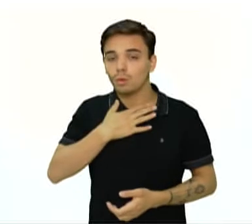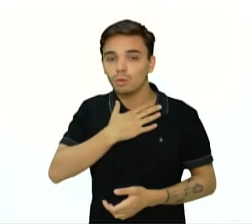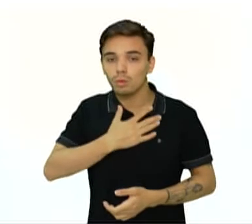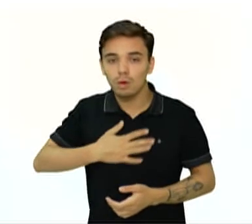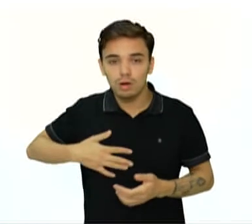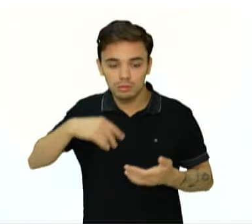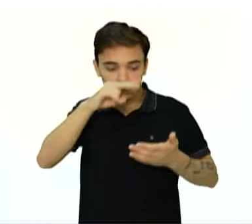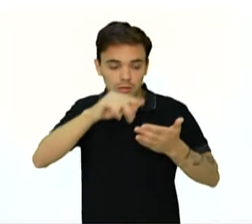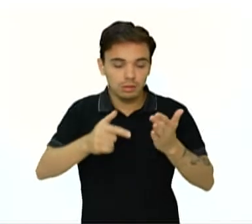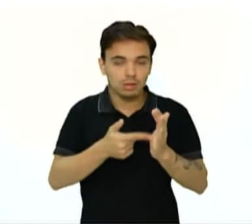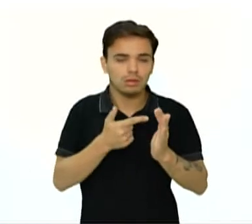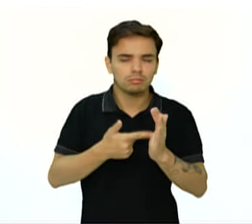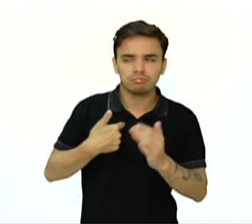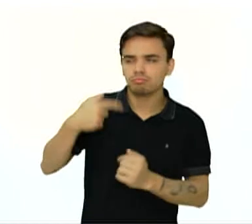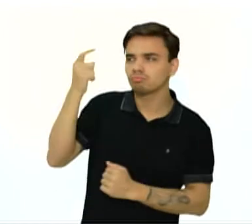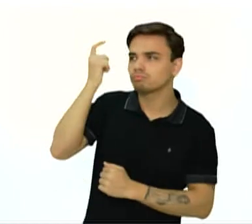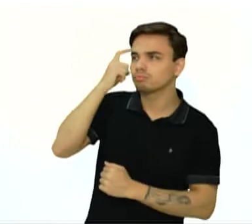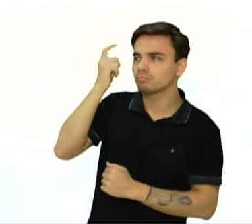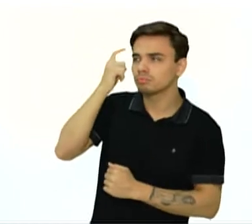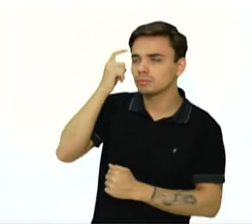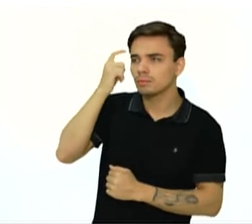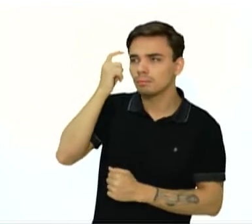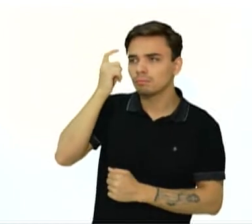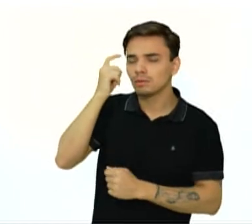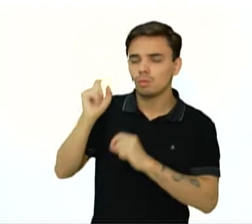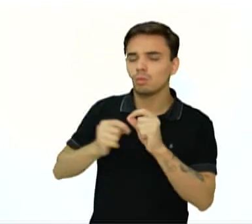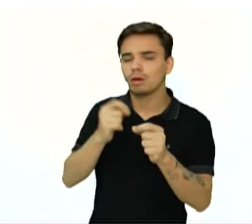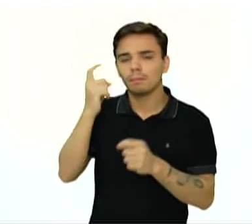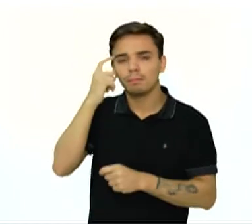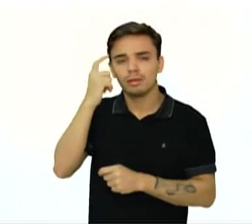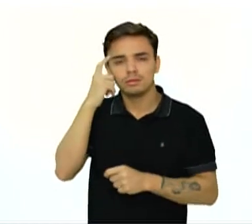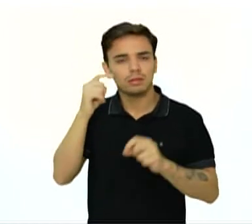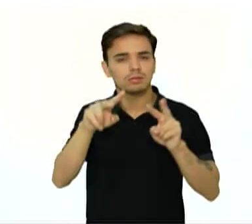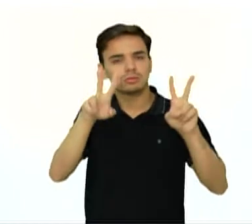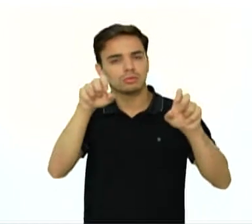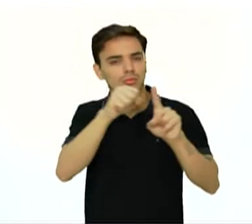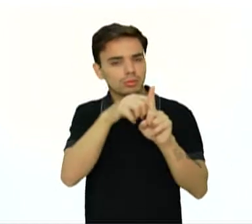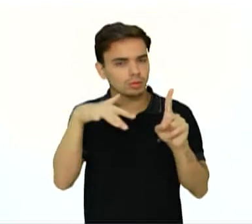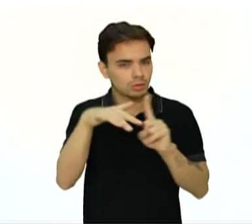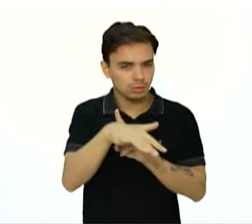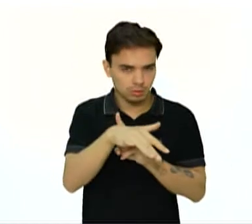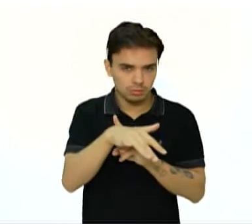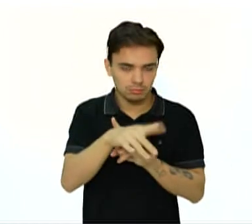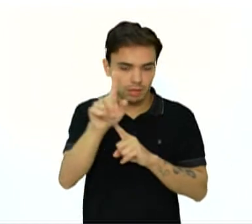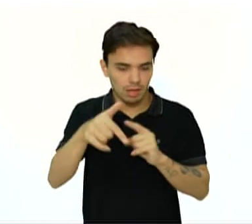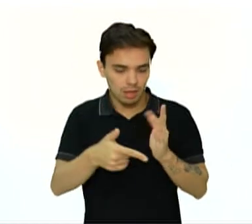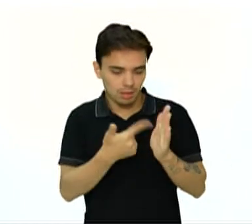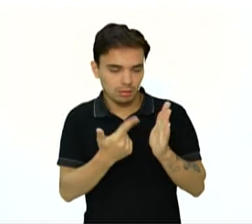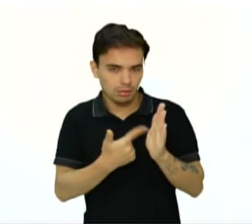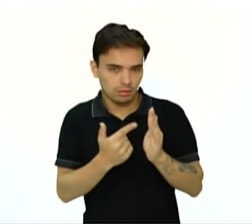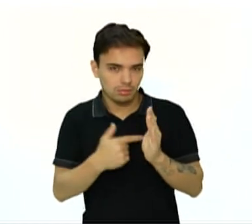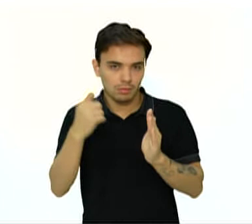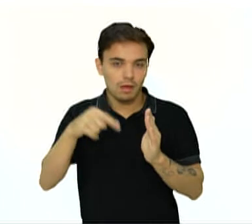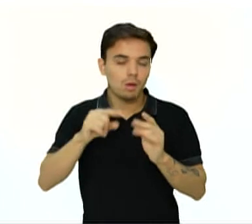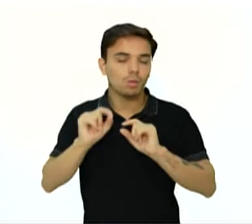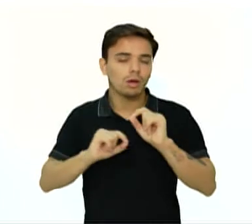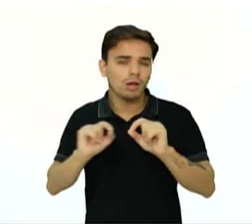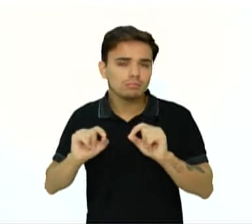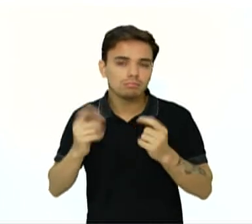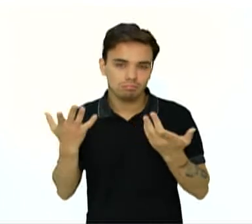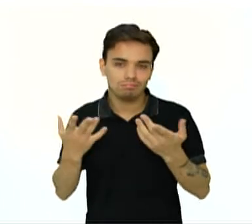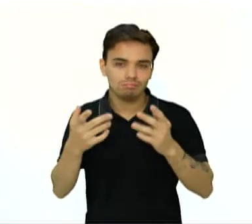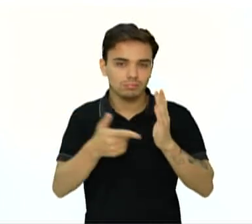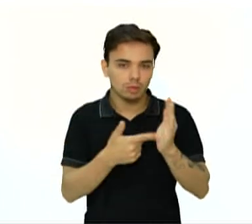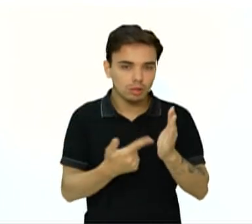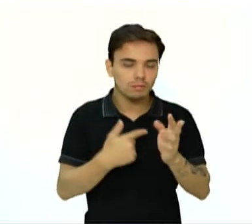que me faz pensar. Que me faz pensar o quê? O que que me faz pensar sobre a sociedade? Os livros. Então eu estou me referindo a um objeto. Por isso que tem